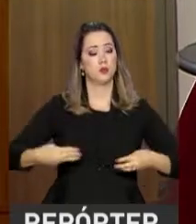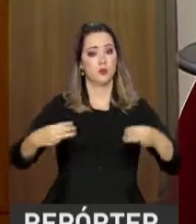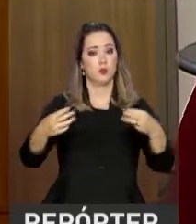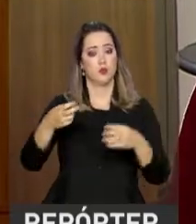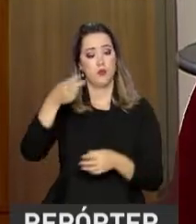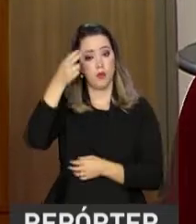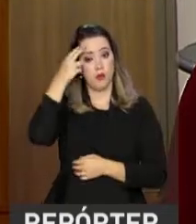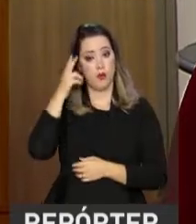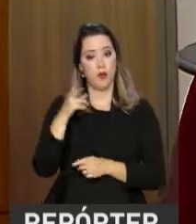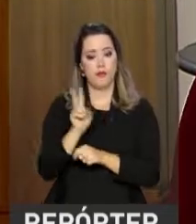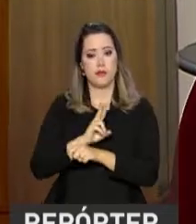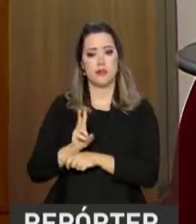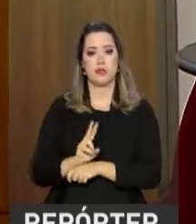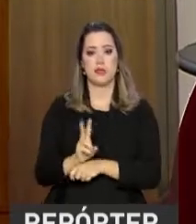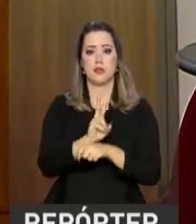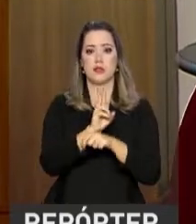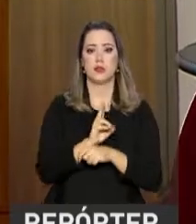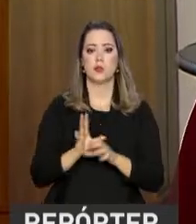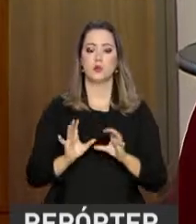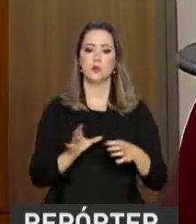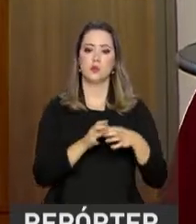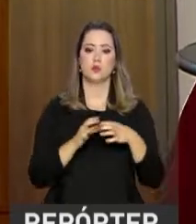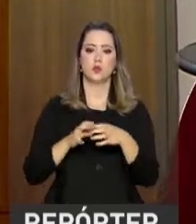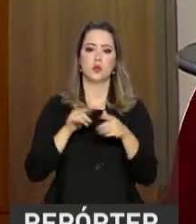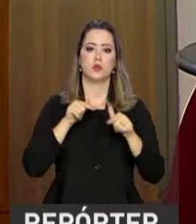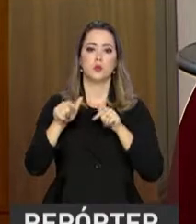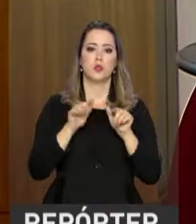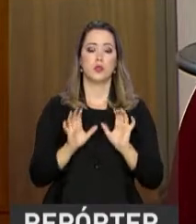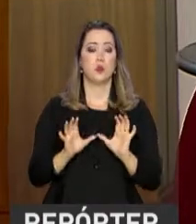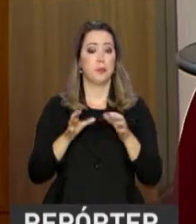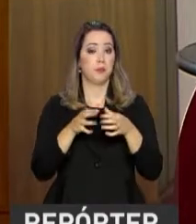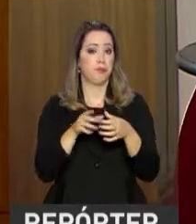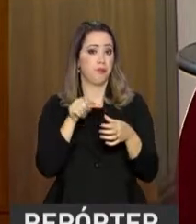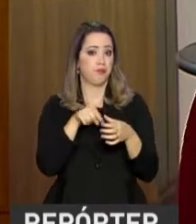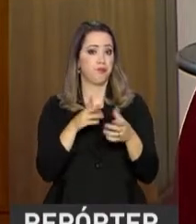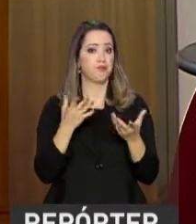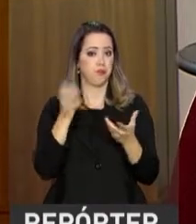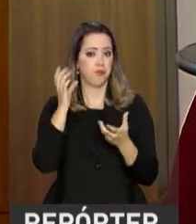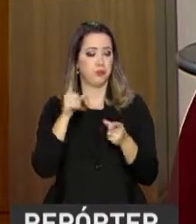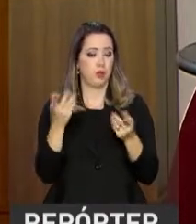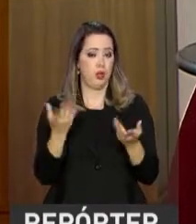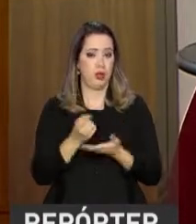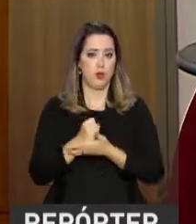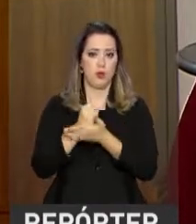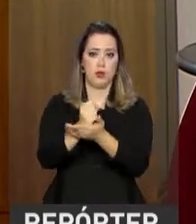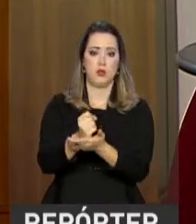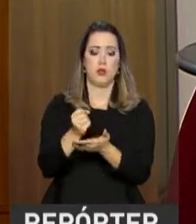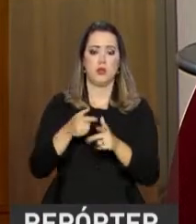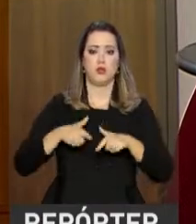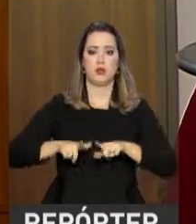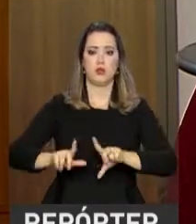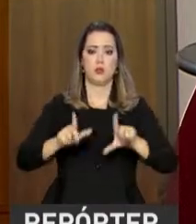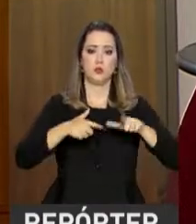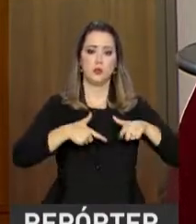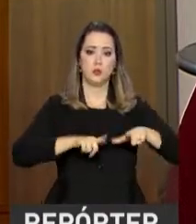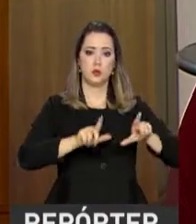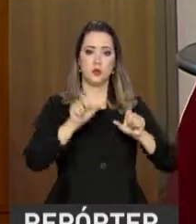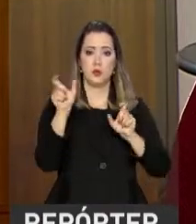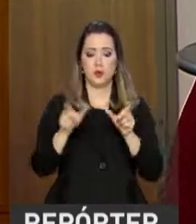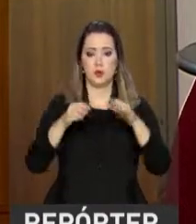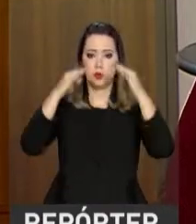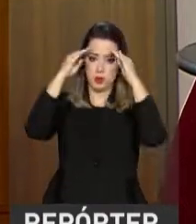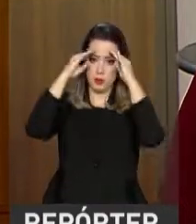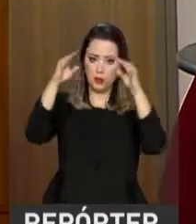Cultura passou a fiscalizar as entidades que atuam no setor e agora entrega os certificados para quem